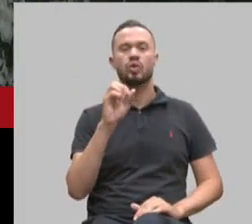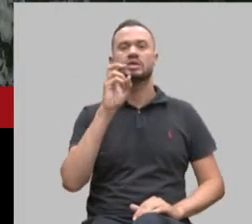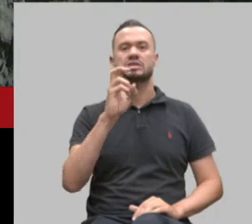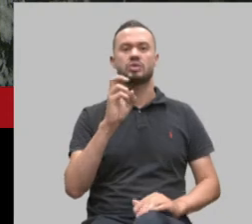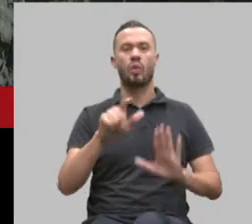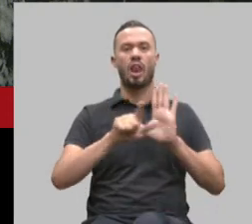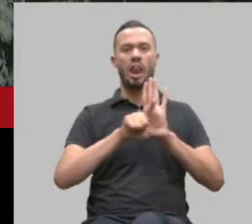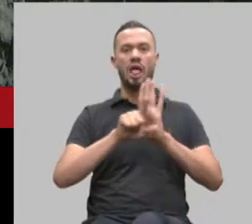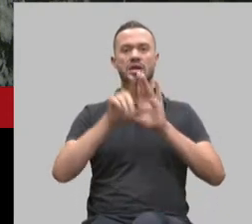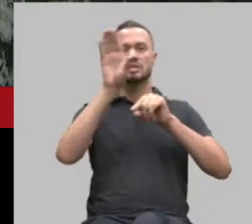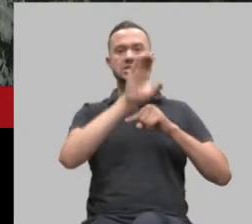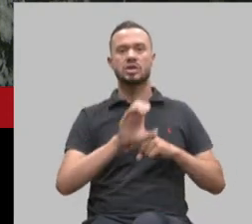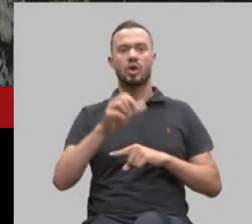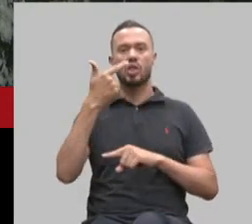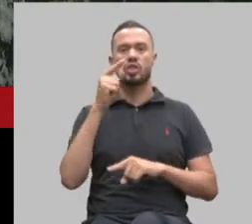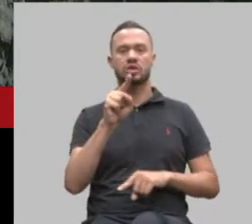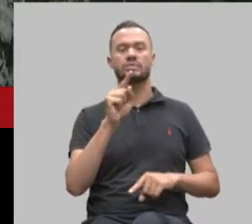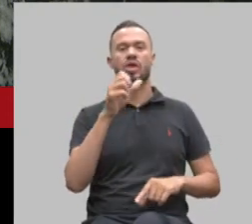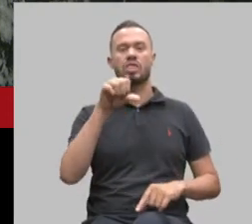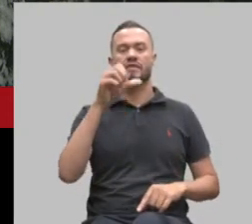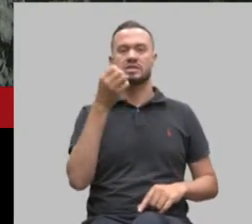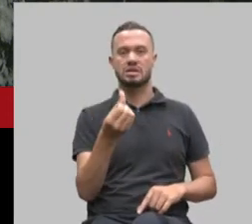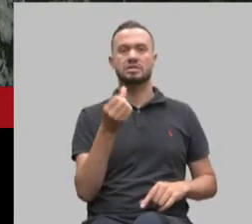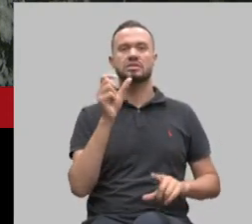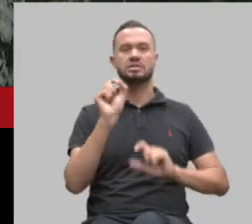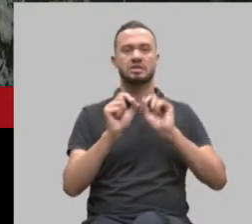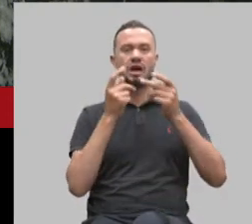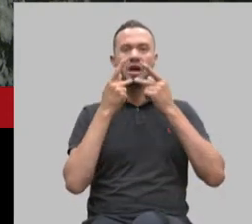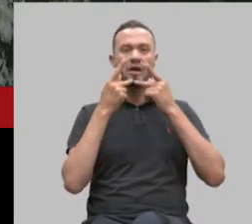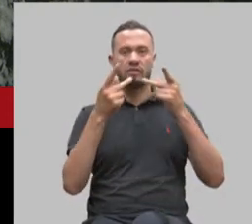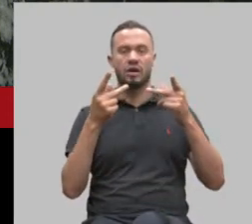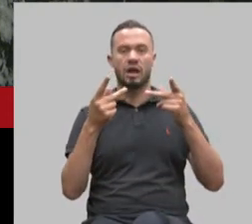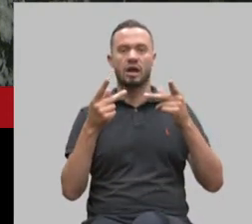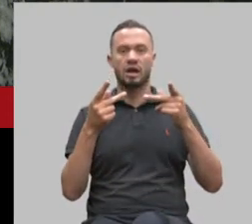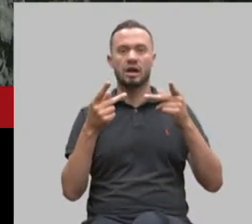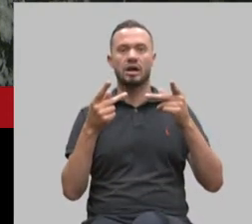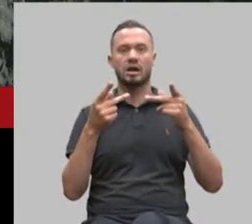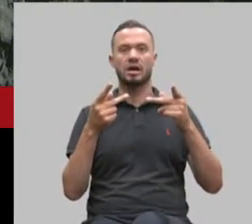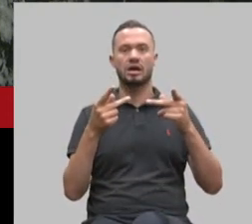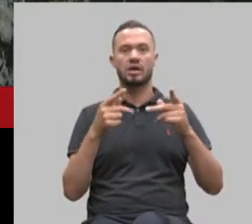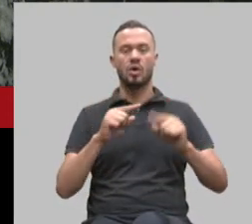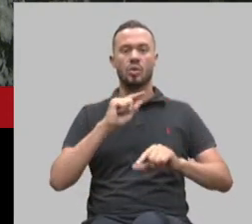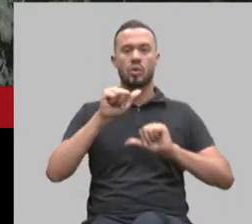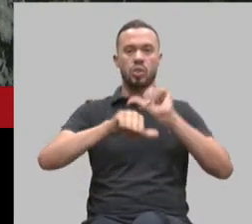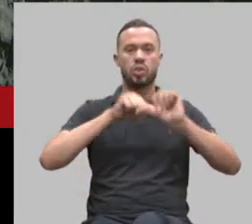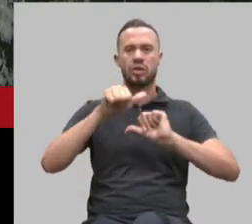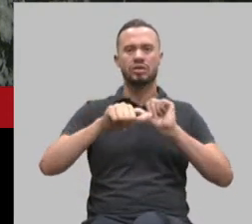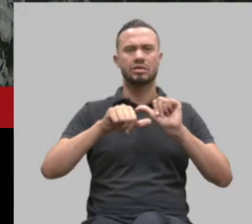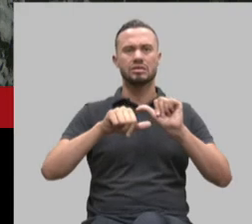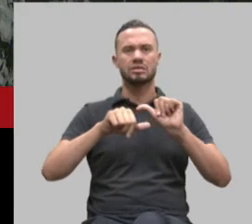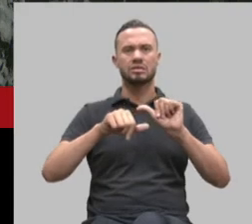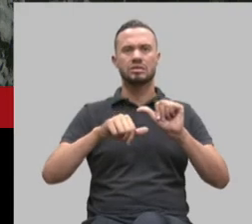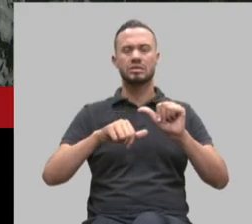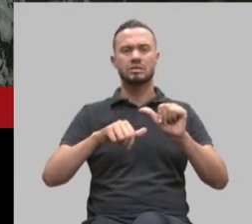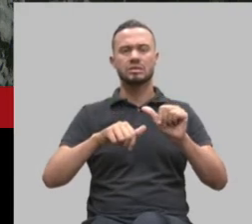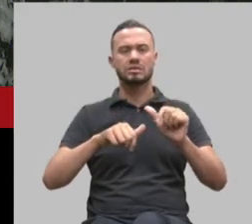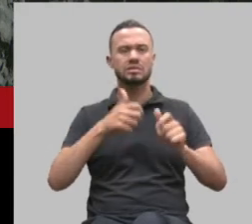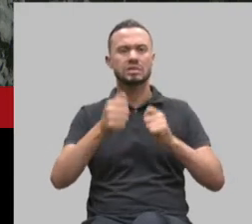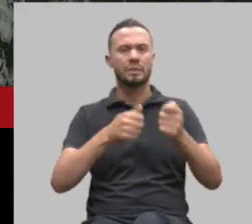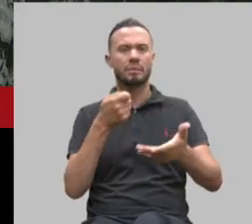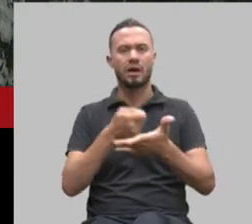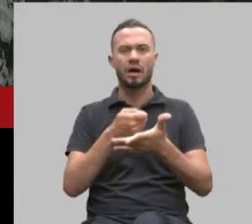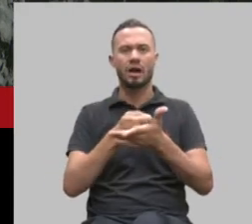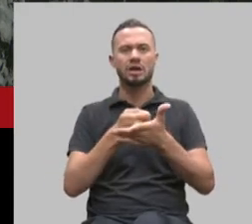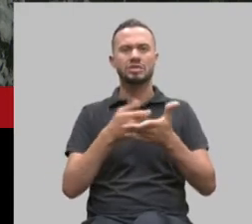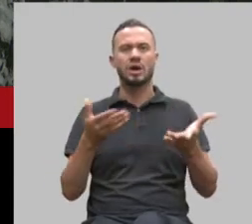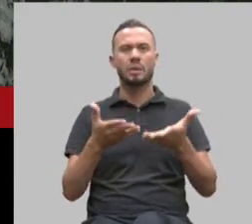2.84 de 96 que dá Providência sobre este além da reformulação da cartilha Estadual dos grêmios para garantir seu pleno funcionamento